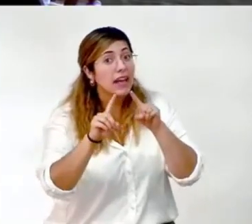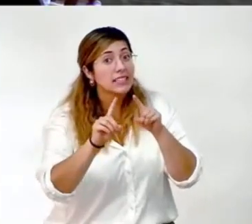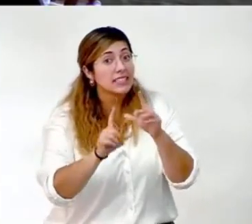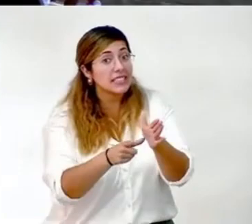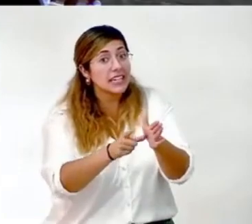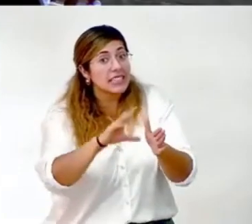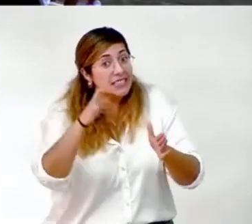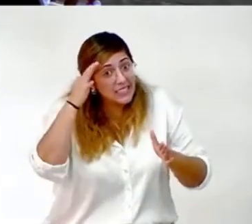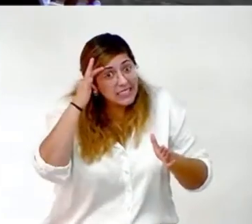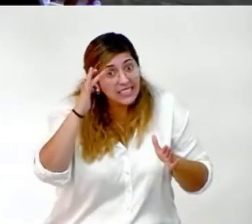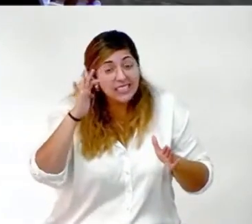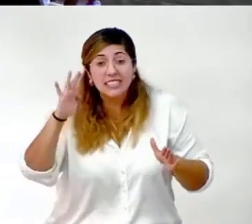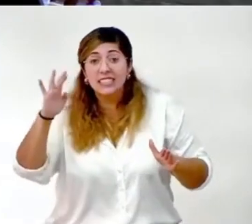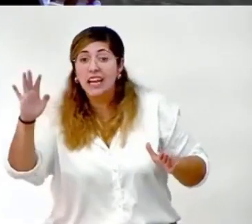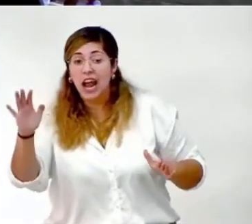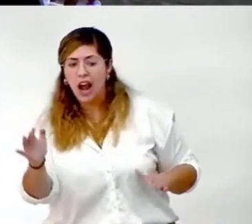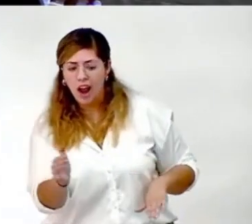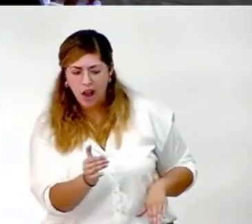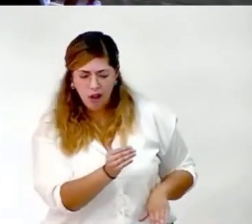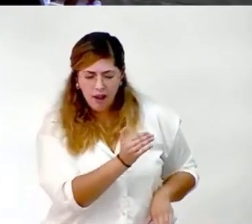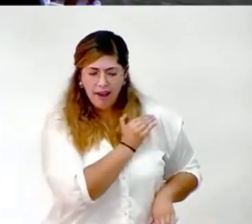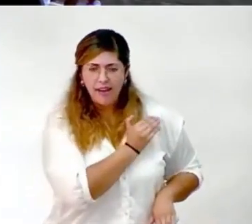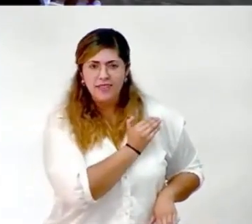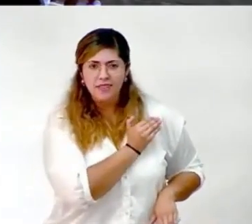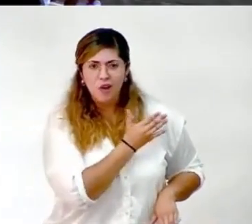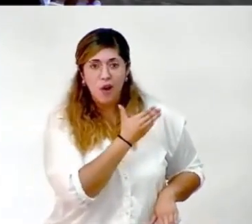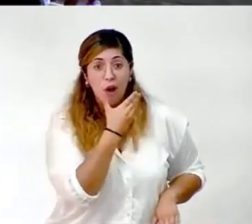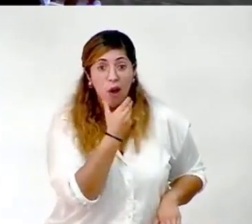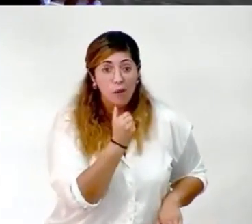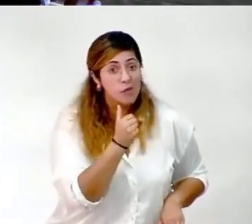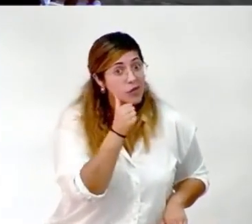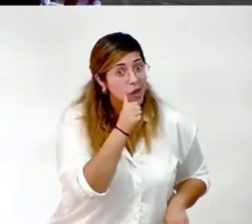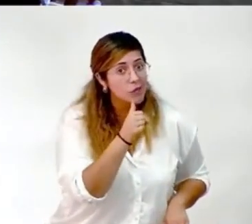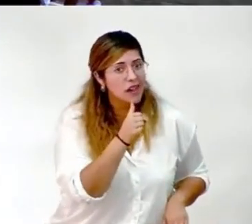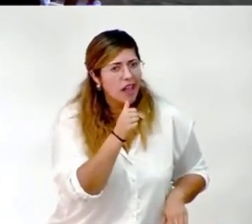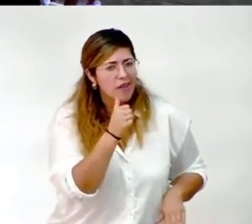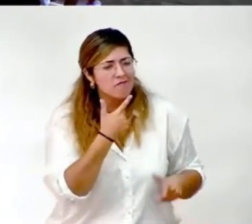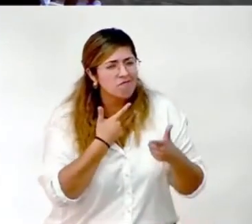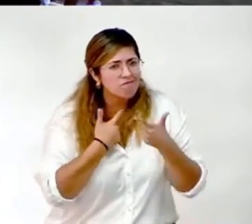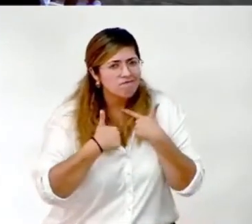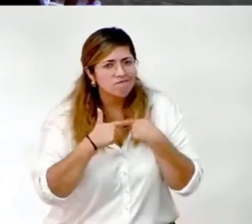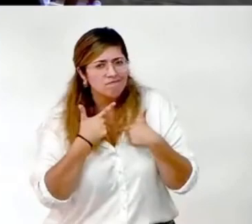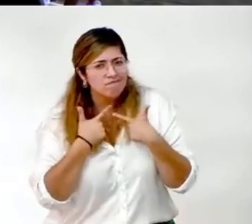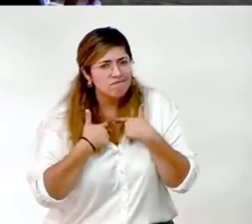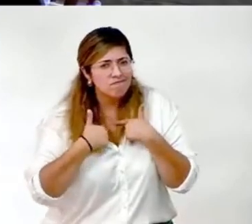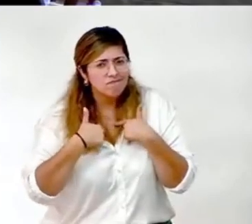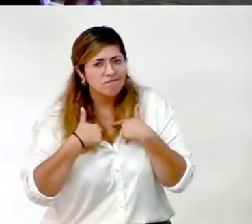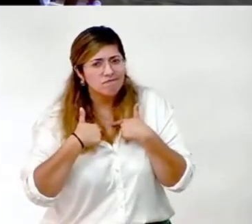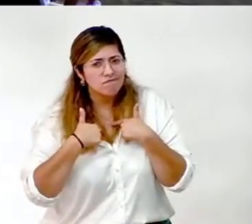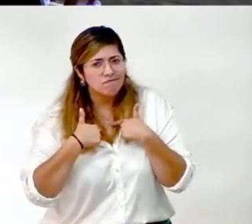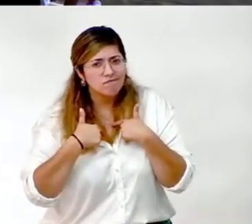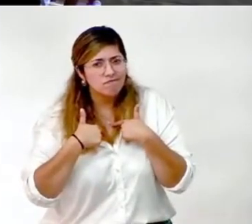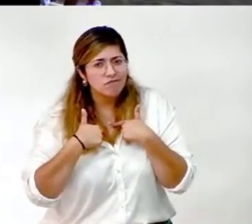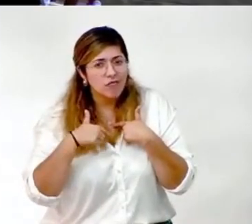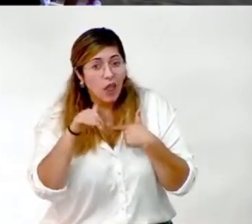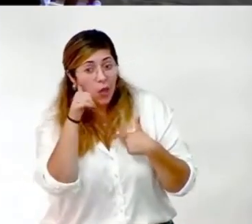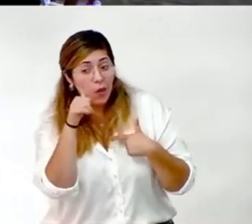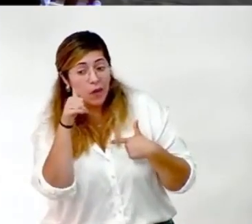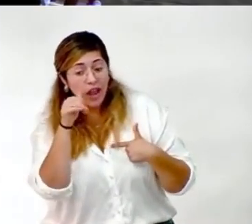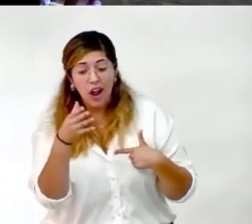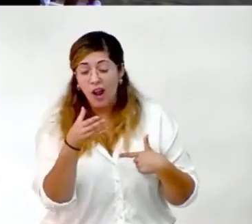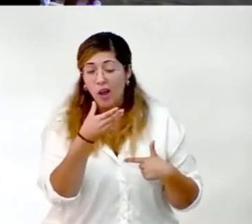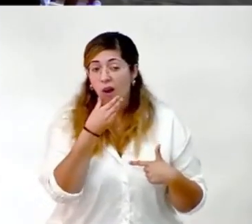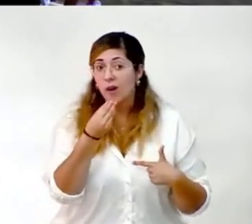do homem e da mulher. Quando desejamos de uma forma impura